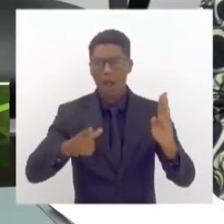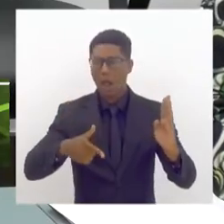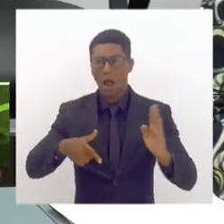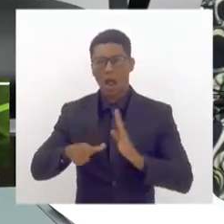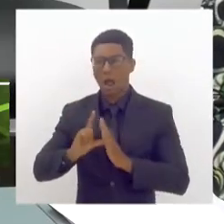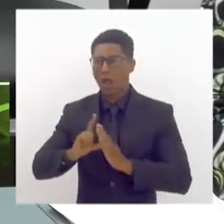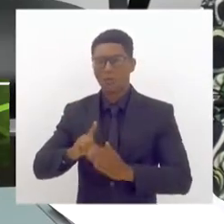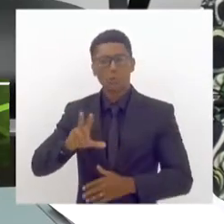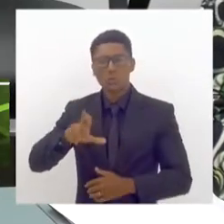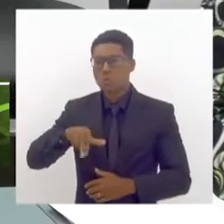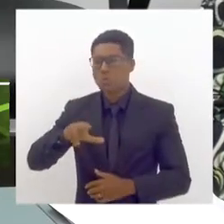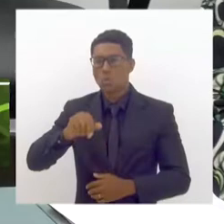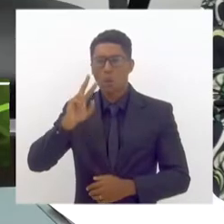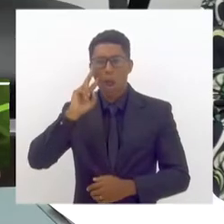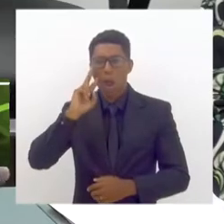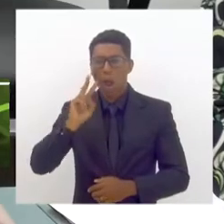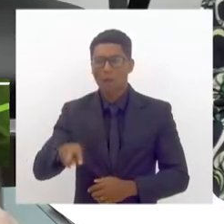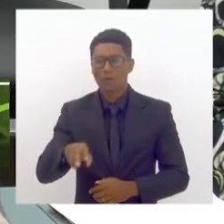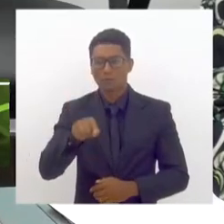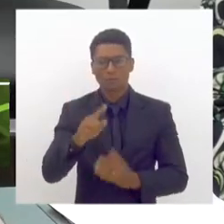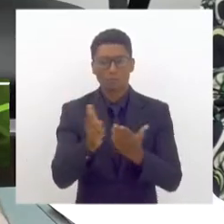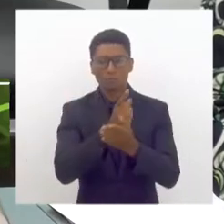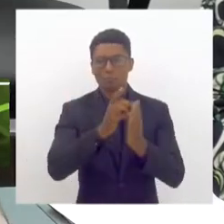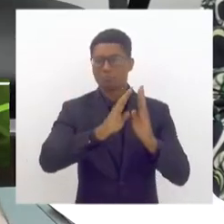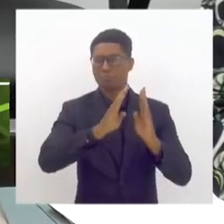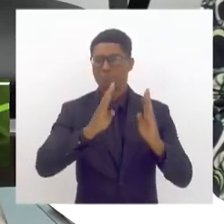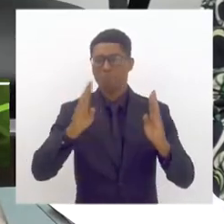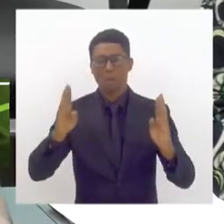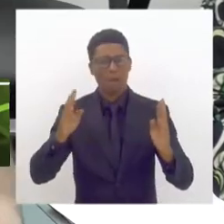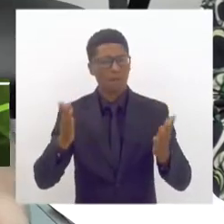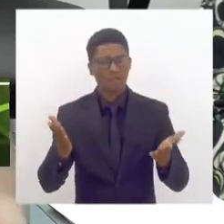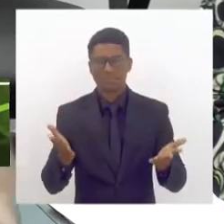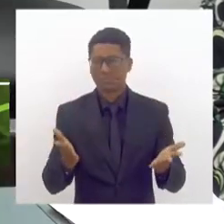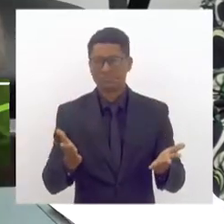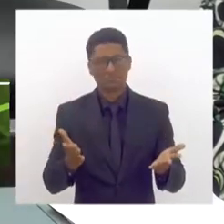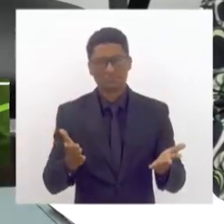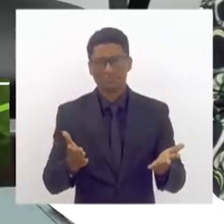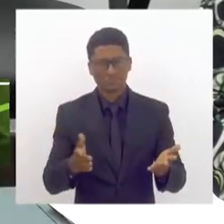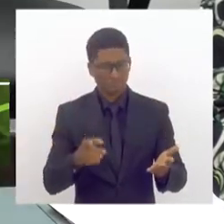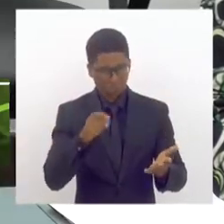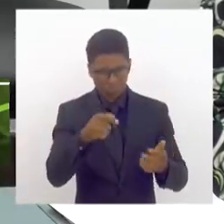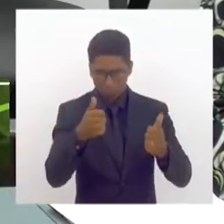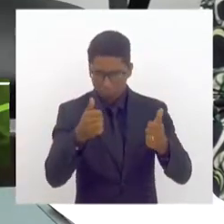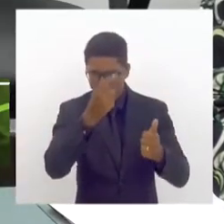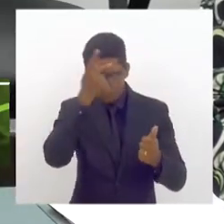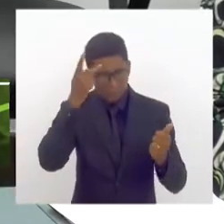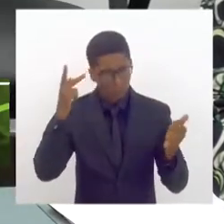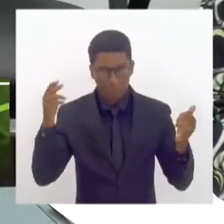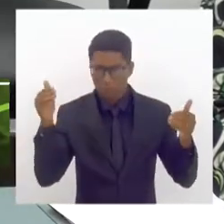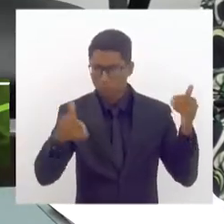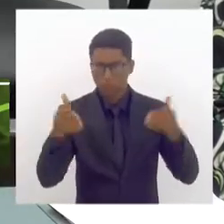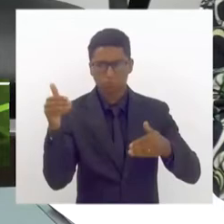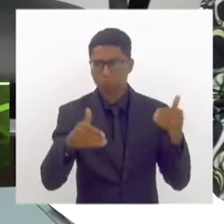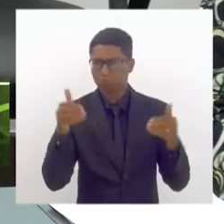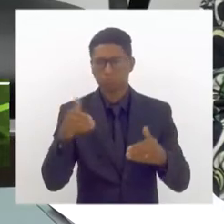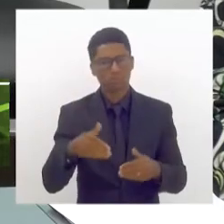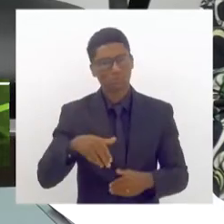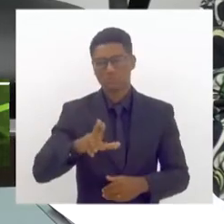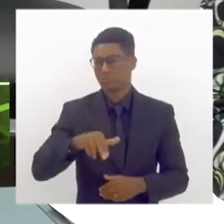nem quando foi o último ano que ela funcionou. Nós precisávamos de normas, de deliberações, e ela, por